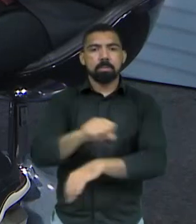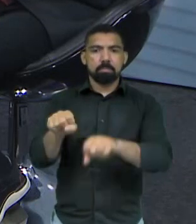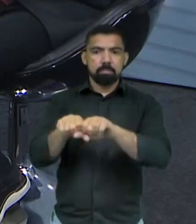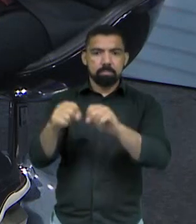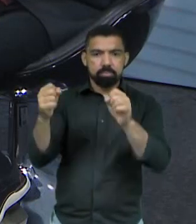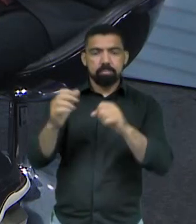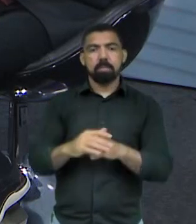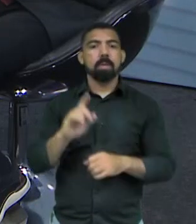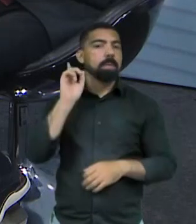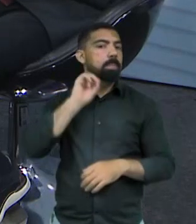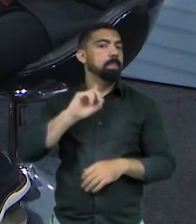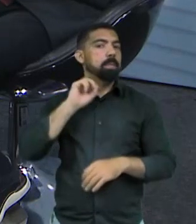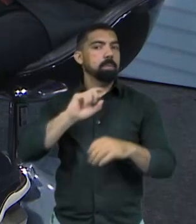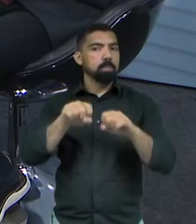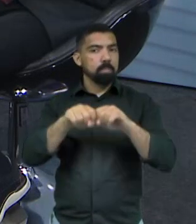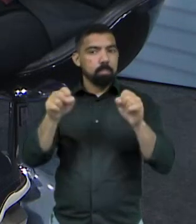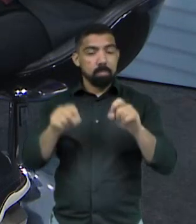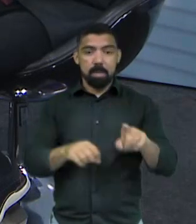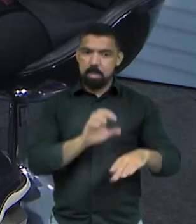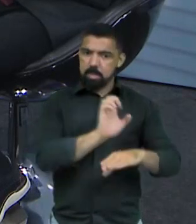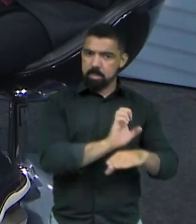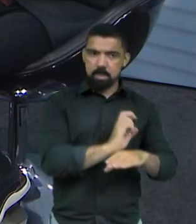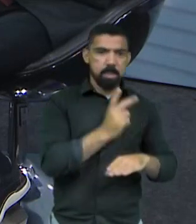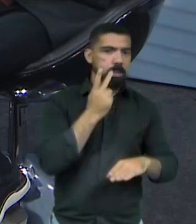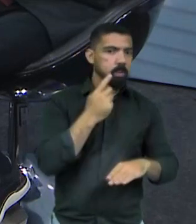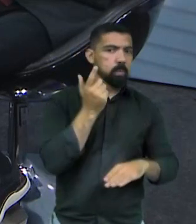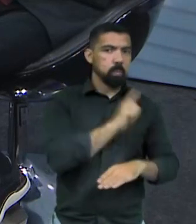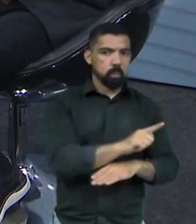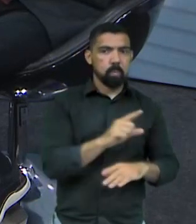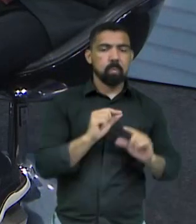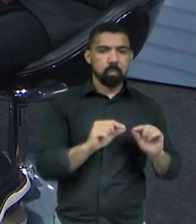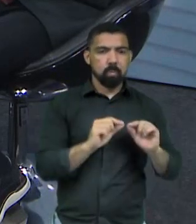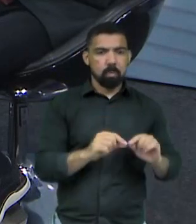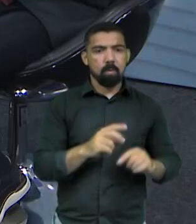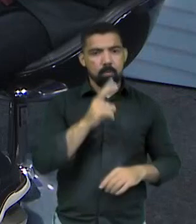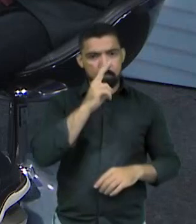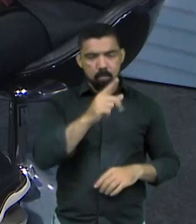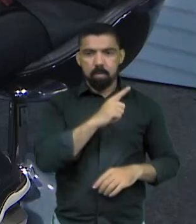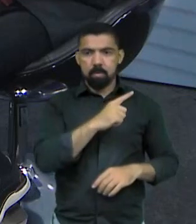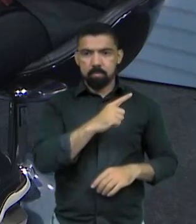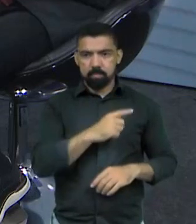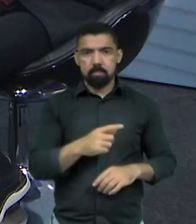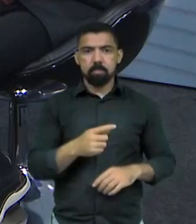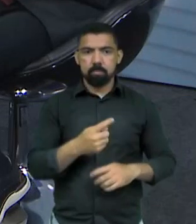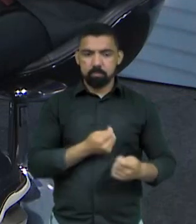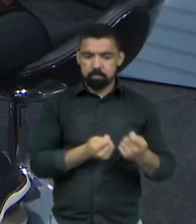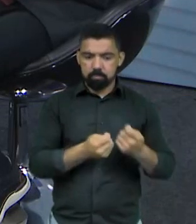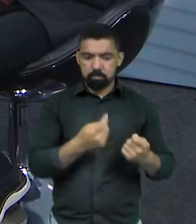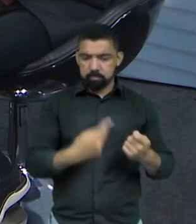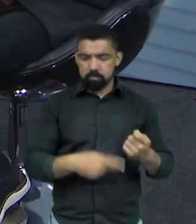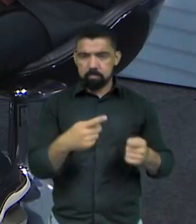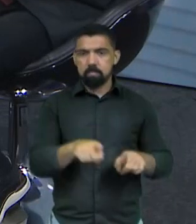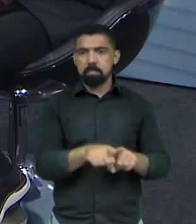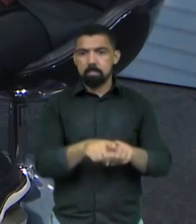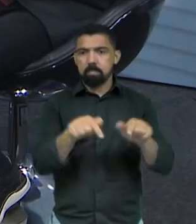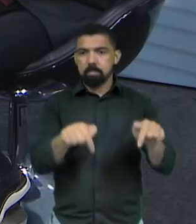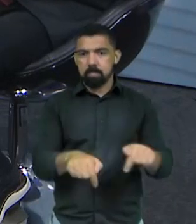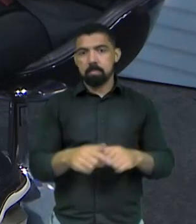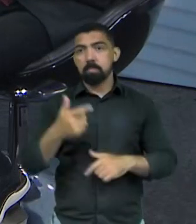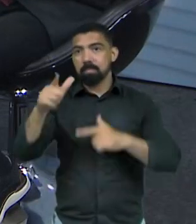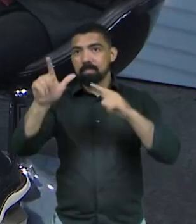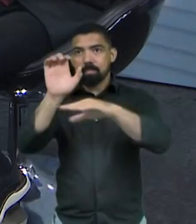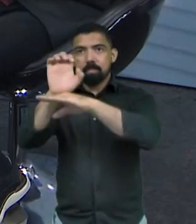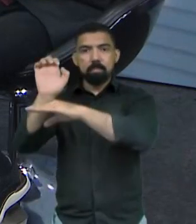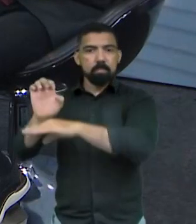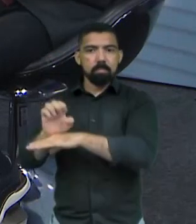muito pelo contrário, fazendo investimentos sólidos com recursos próprios, Um fato que os outros estados não